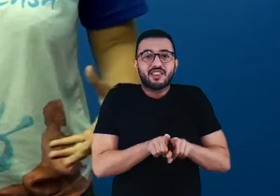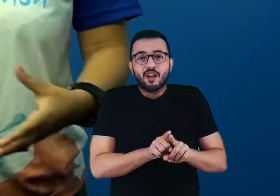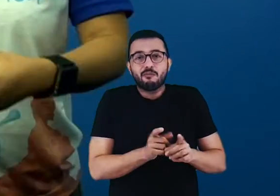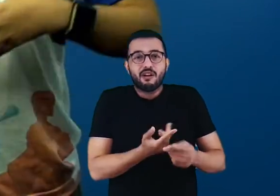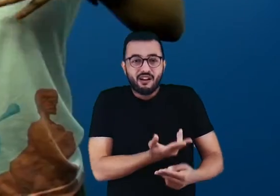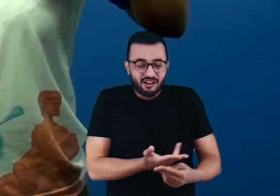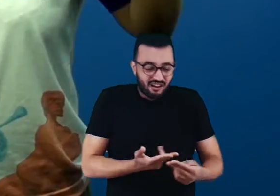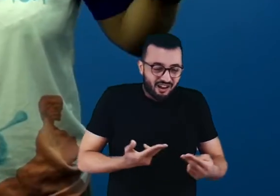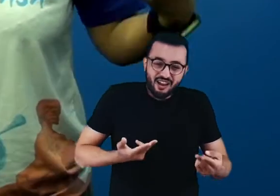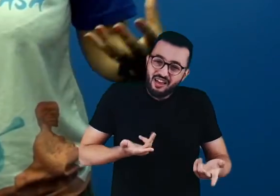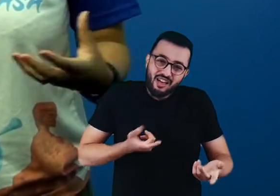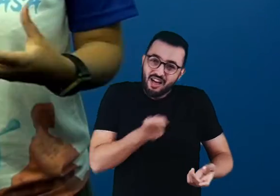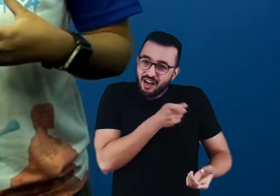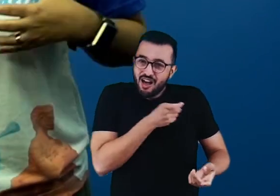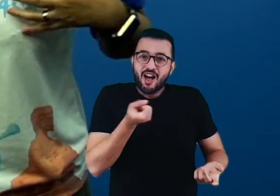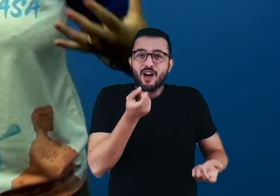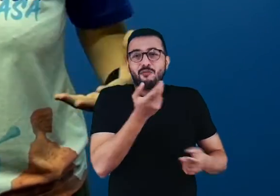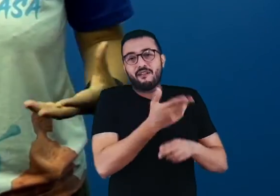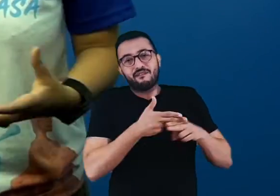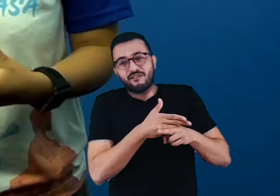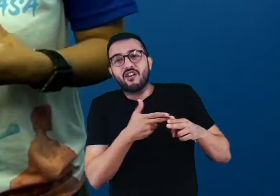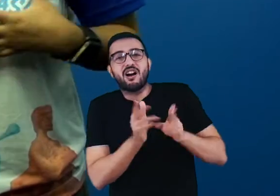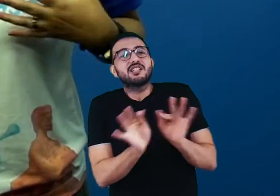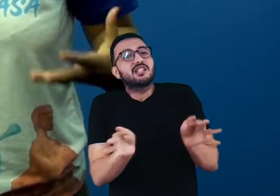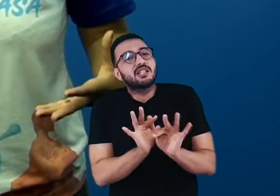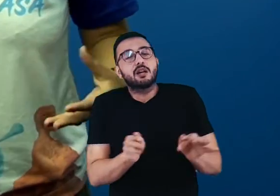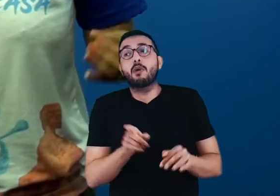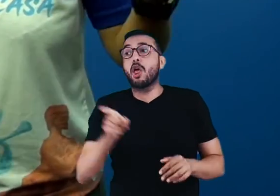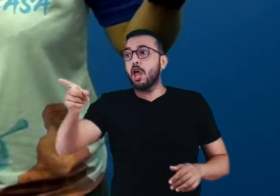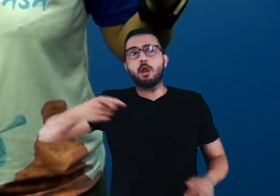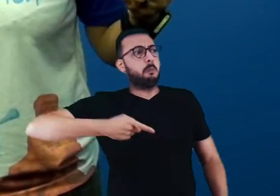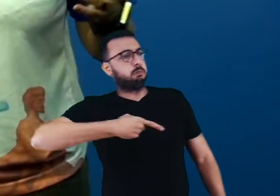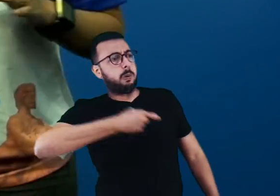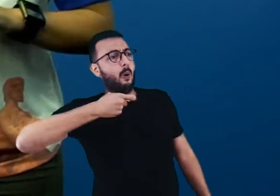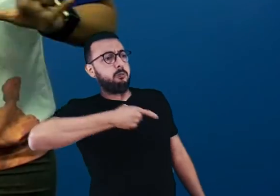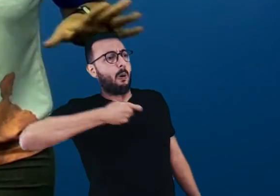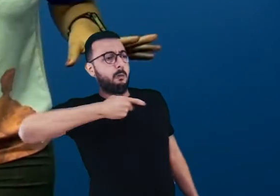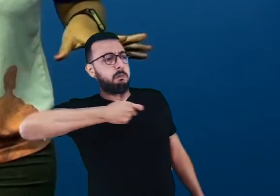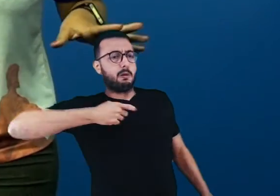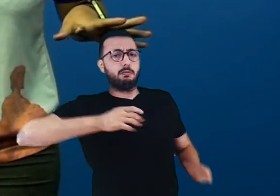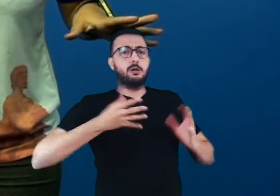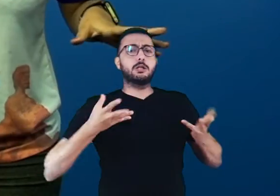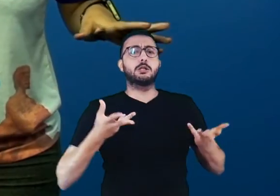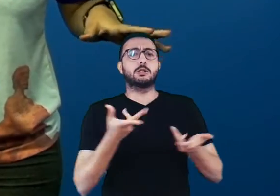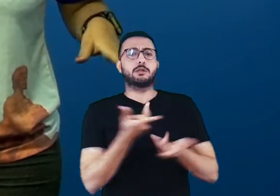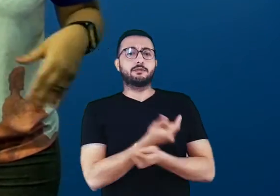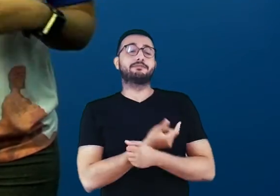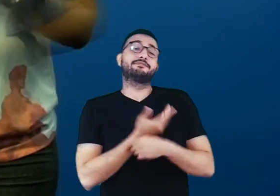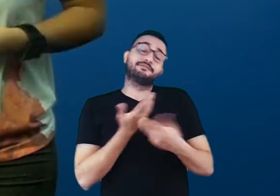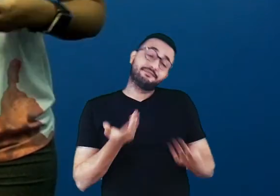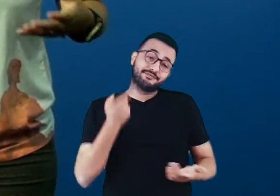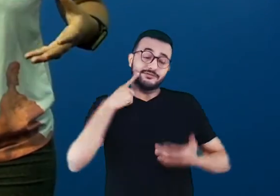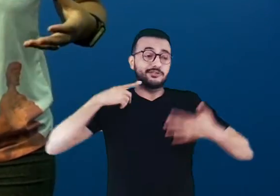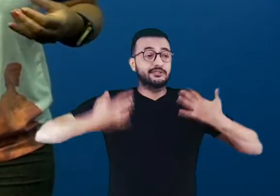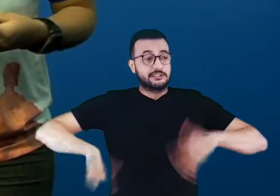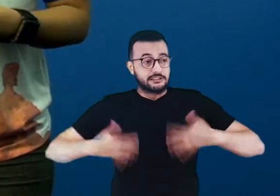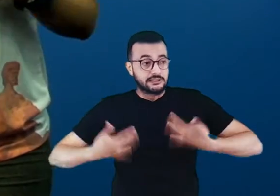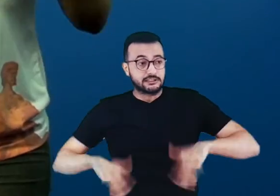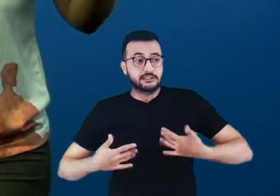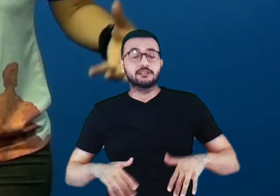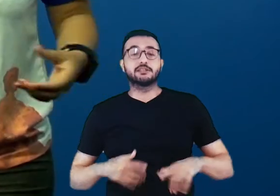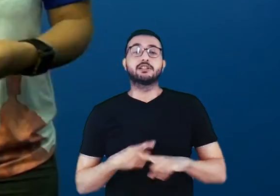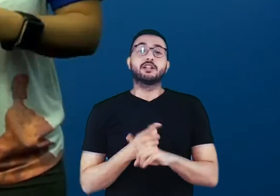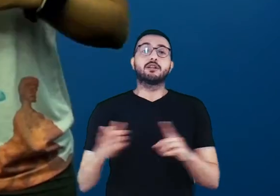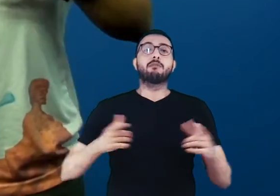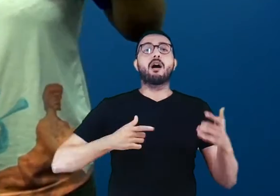os holandeses estavam em maior número, mais equipados, com armas de fogo. Fernando Vieira se viu desesperado. E graças aos